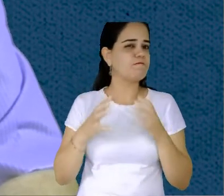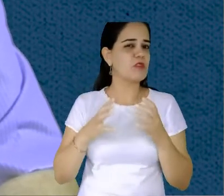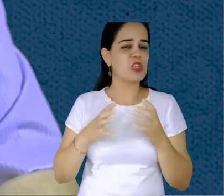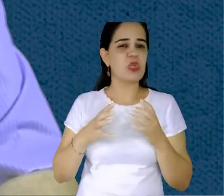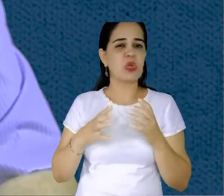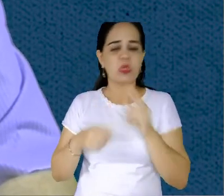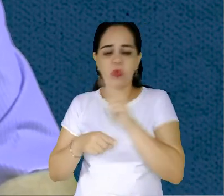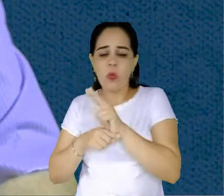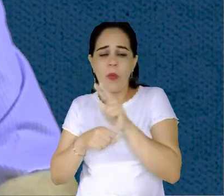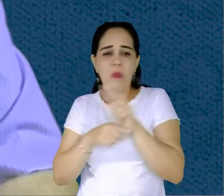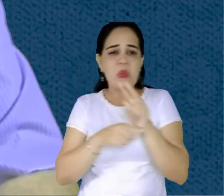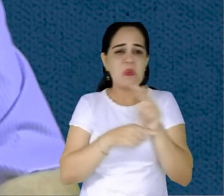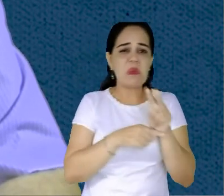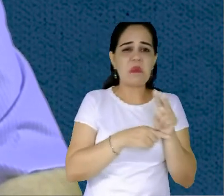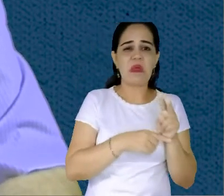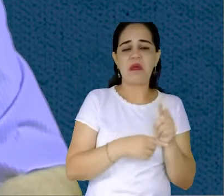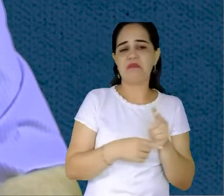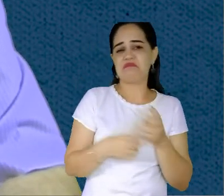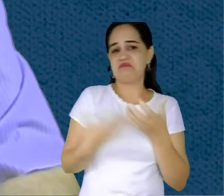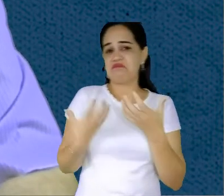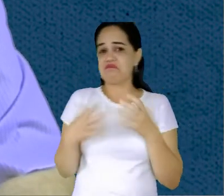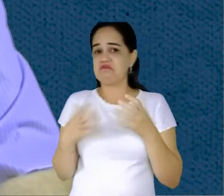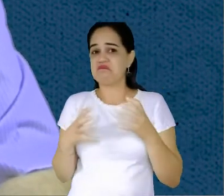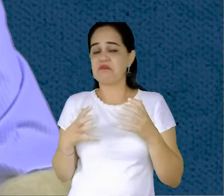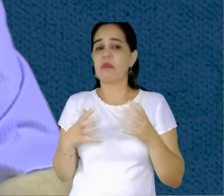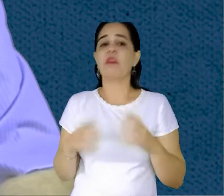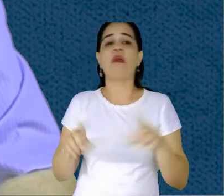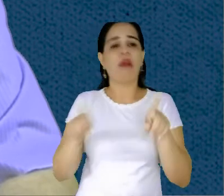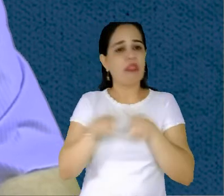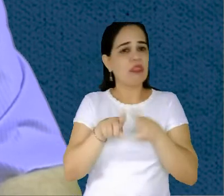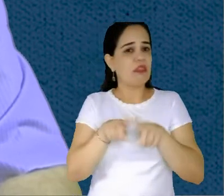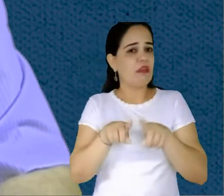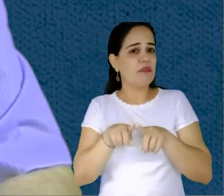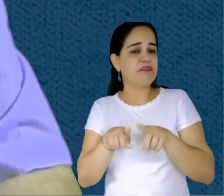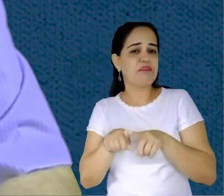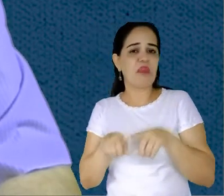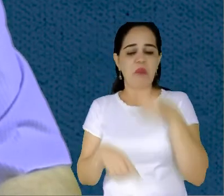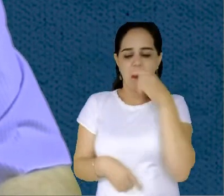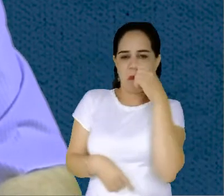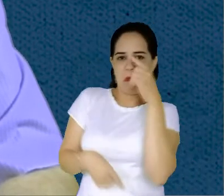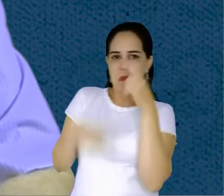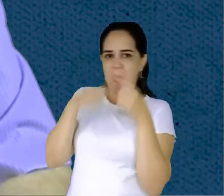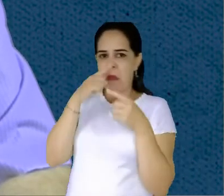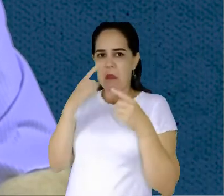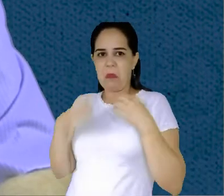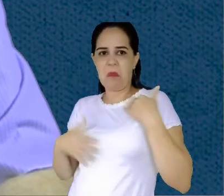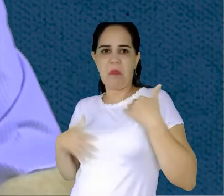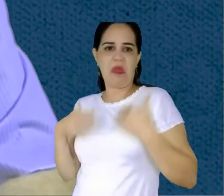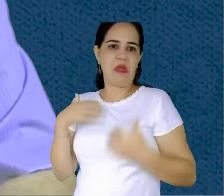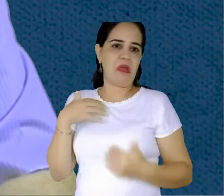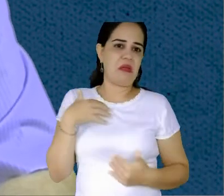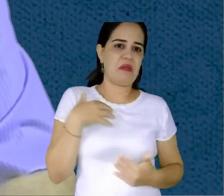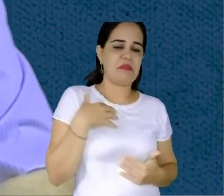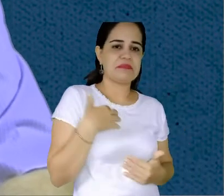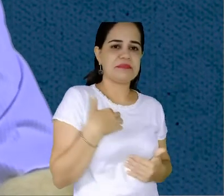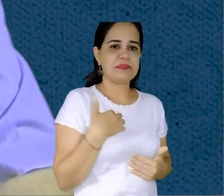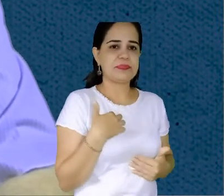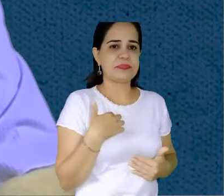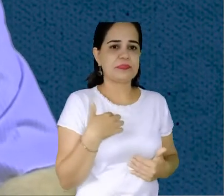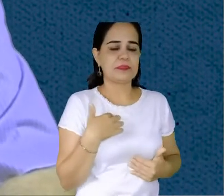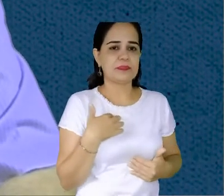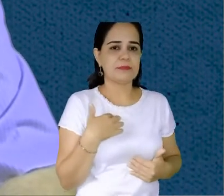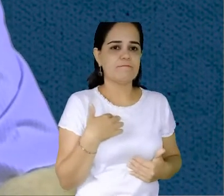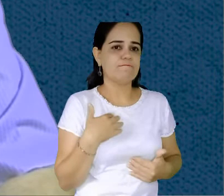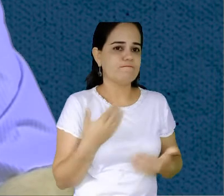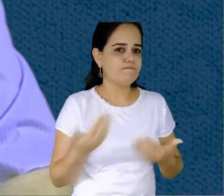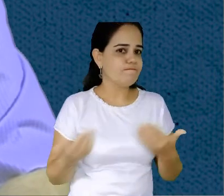filho. Até, em algumas ocasiões, até por estética. Não quer que o